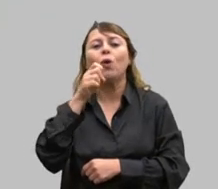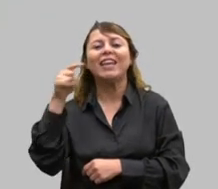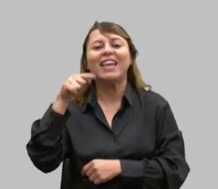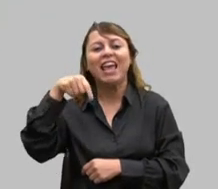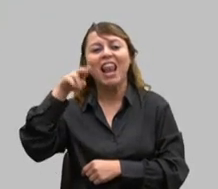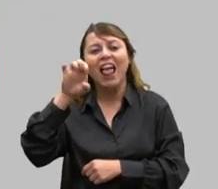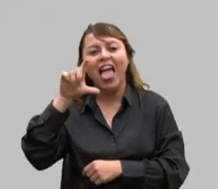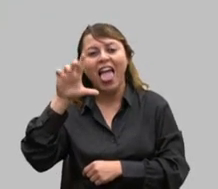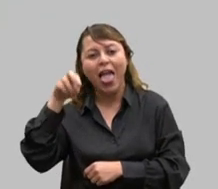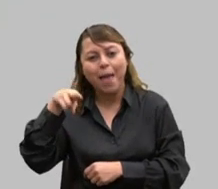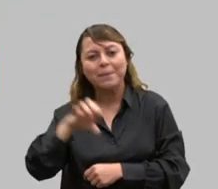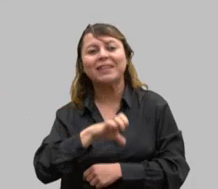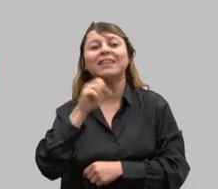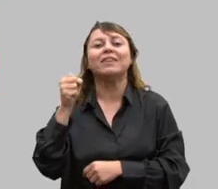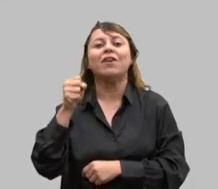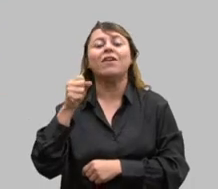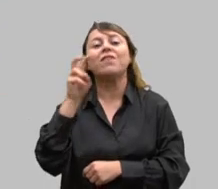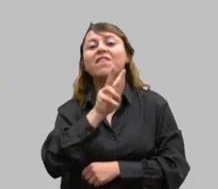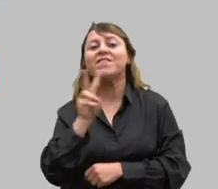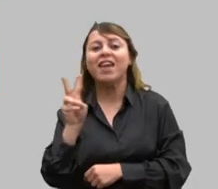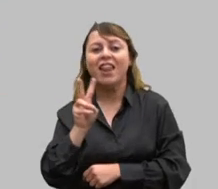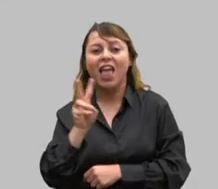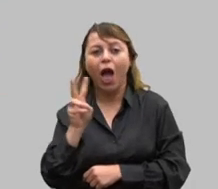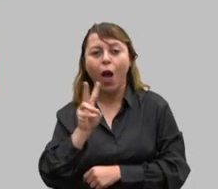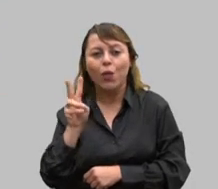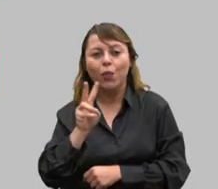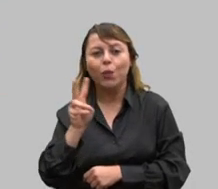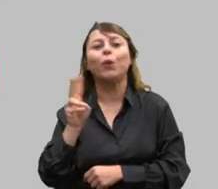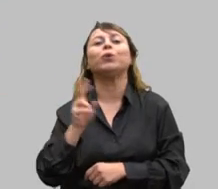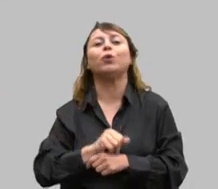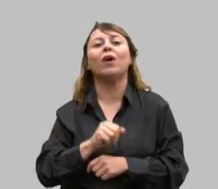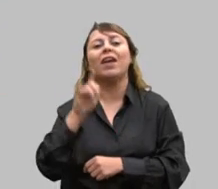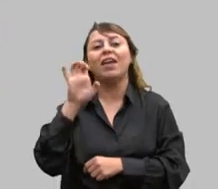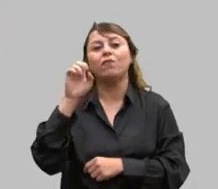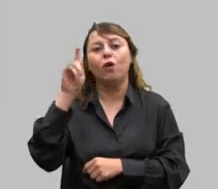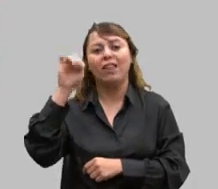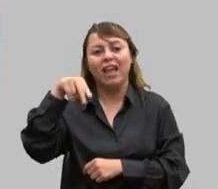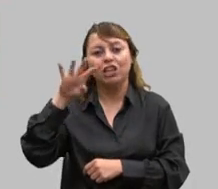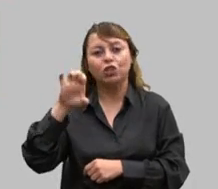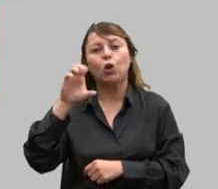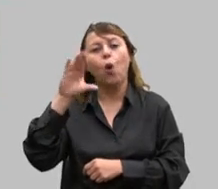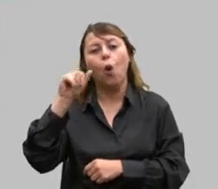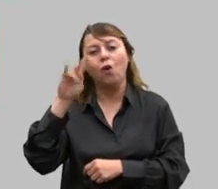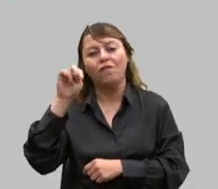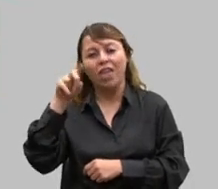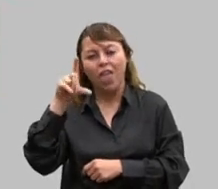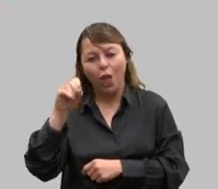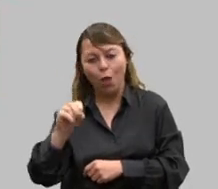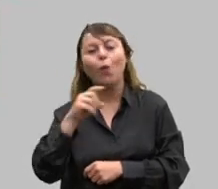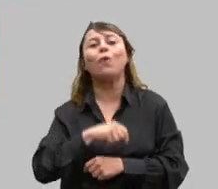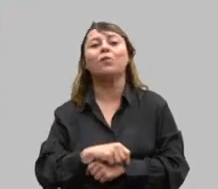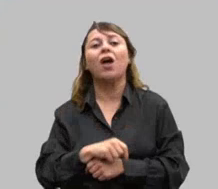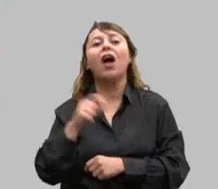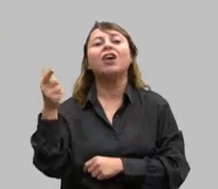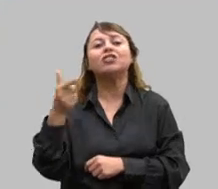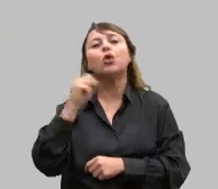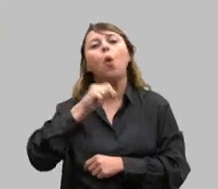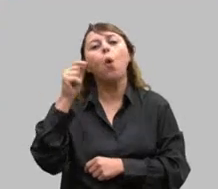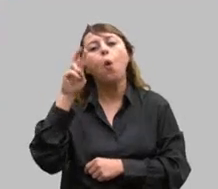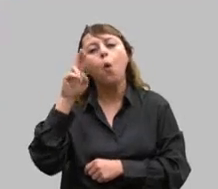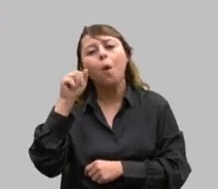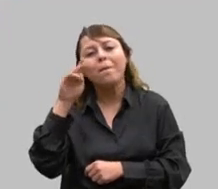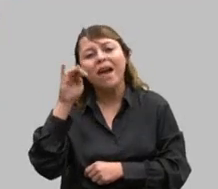Silvianópolis Vereador e Vereador Ivonete Curvelo vereadora Rochelle de Uberaba seja